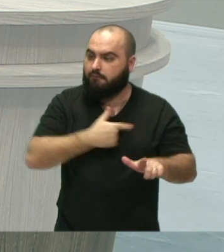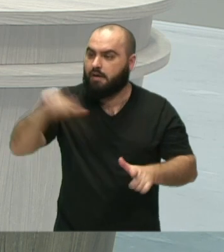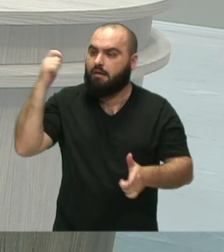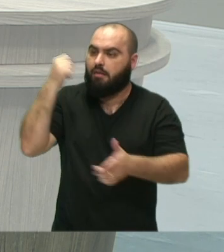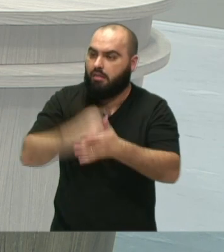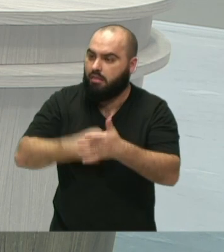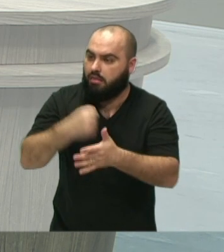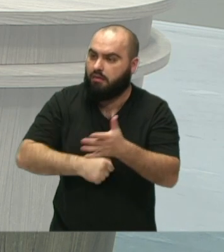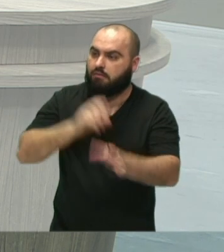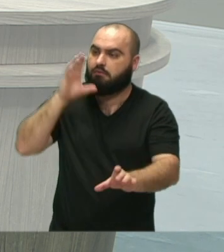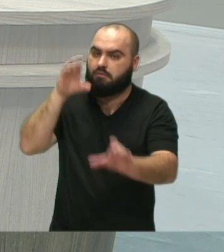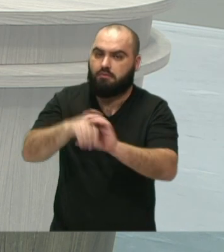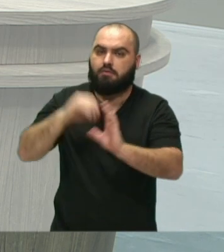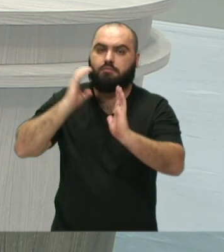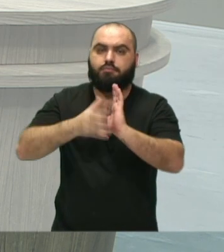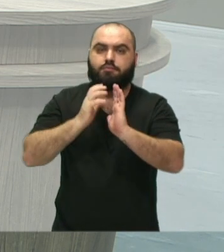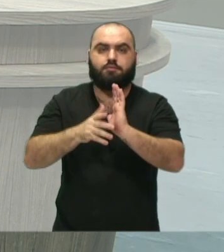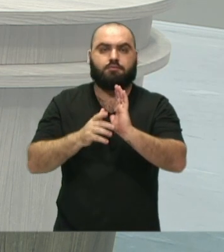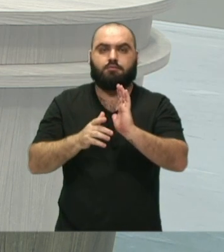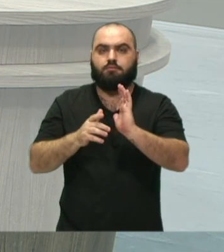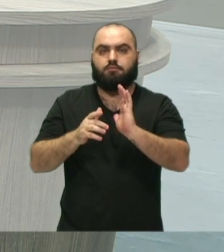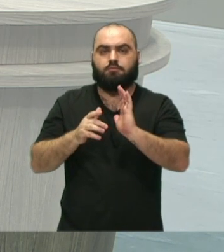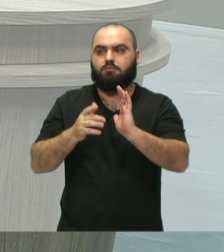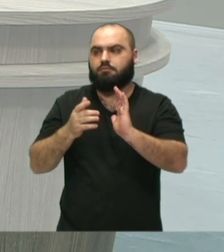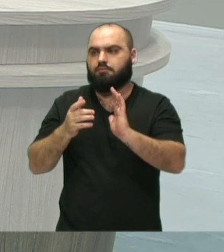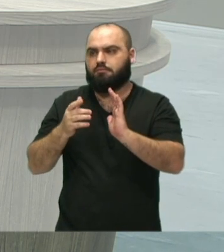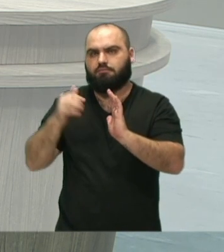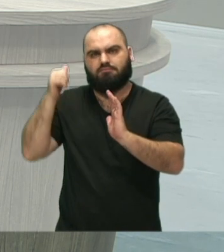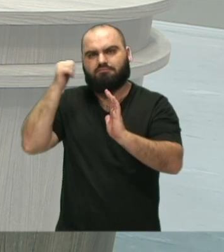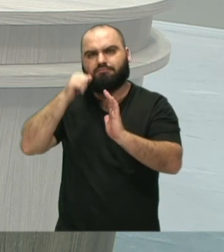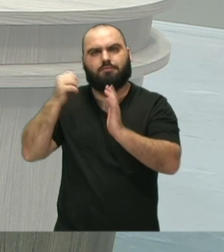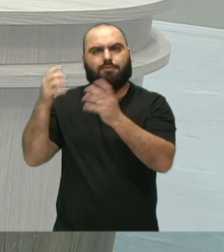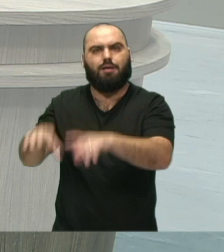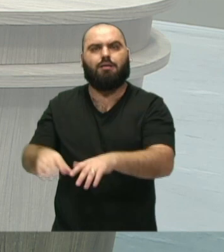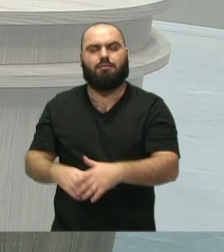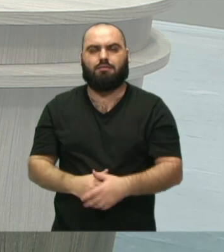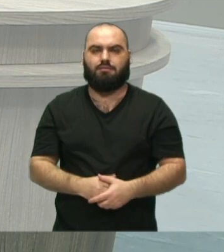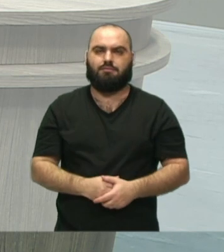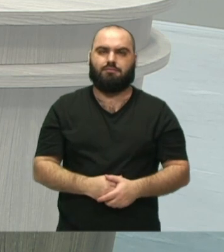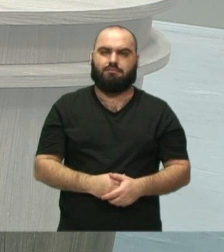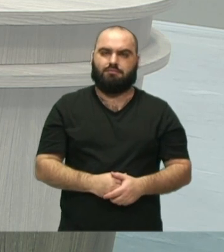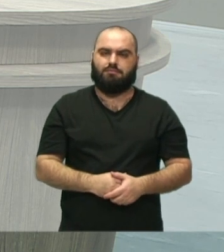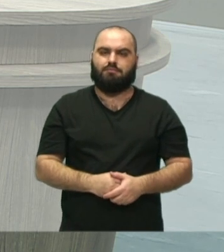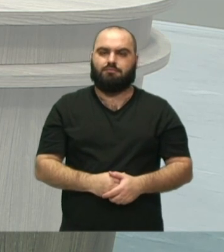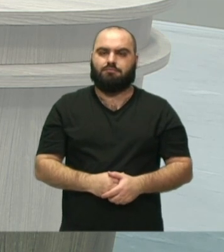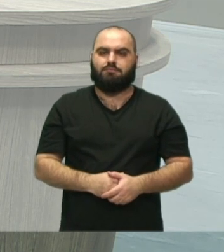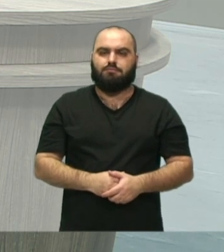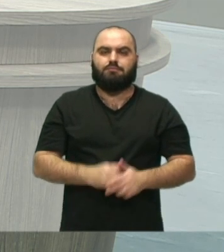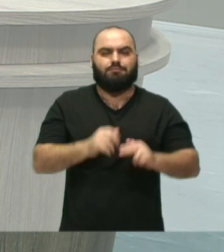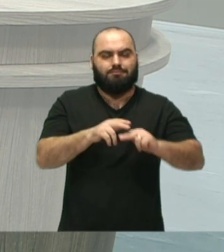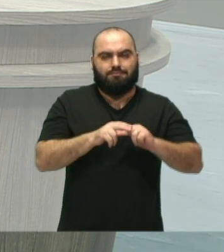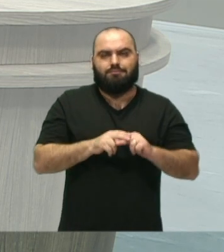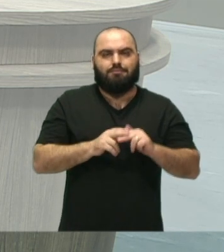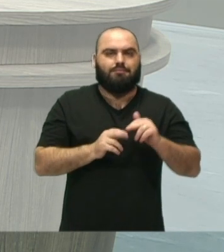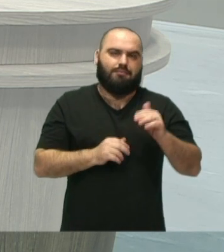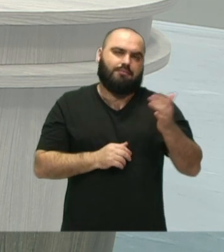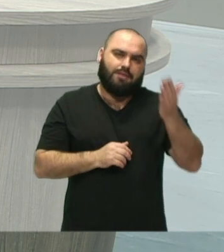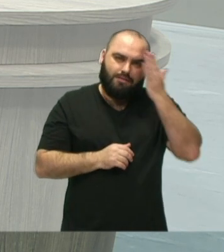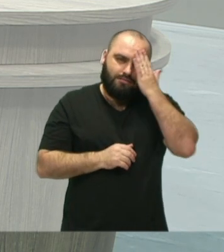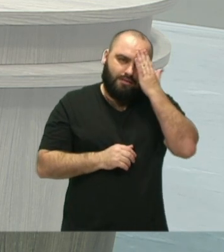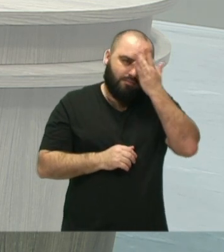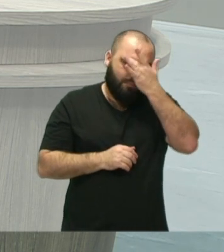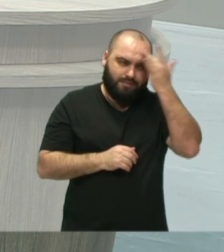dentro dos partidos políticos partidários, por exemplo. Então, a gente, infelizmente, acaba ficando à mercê de quem